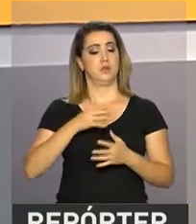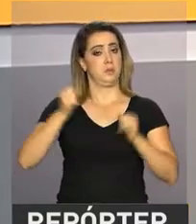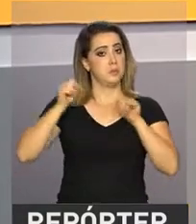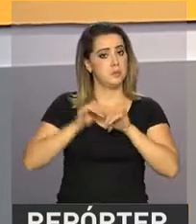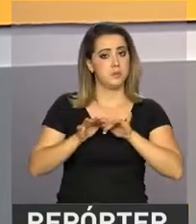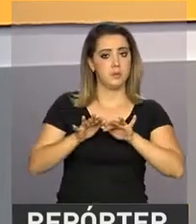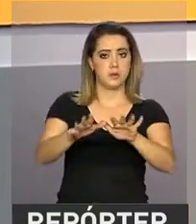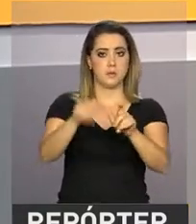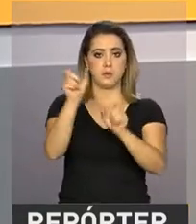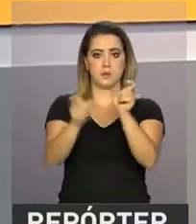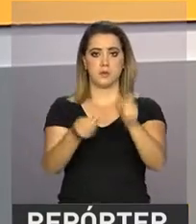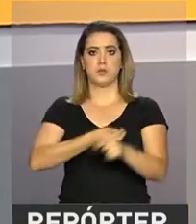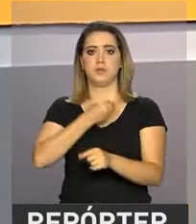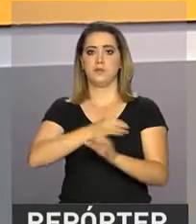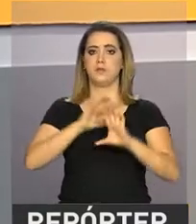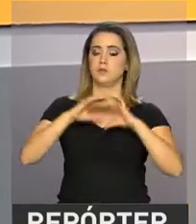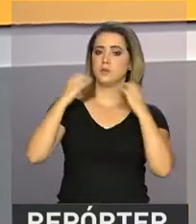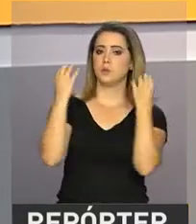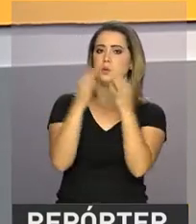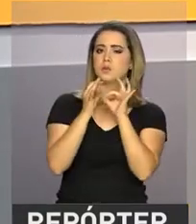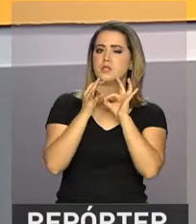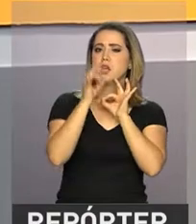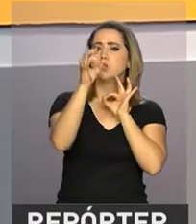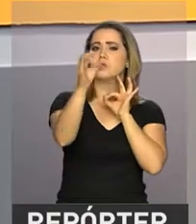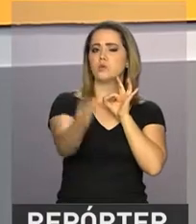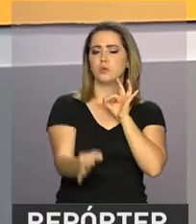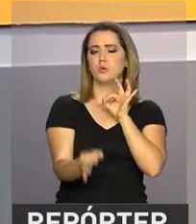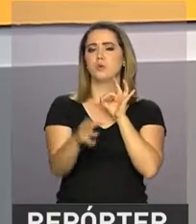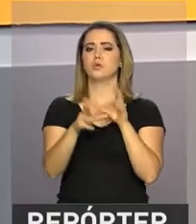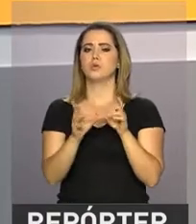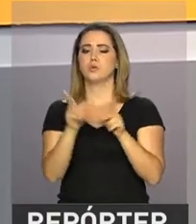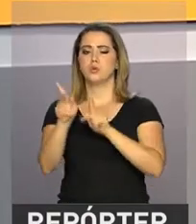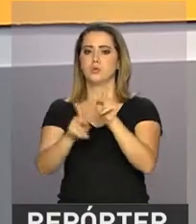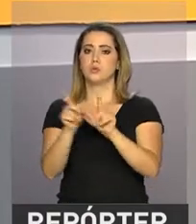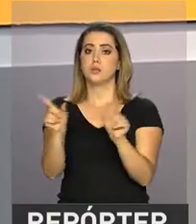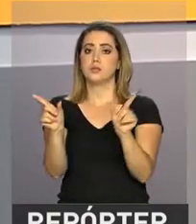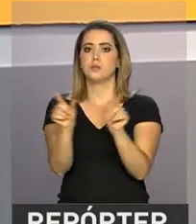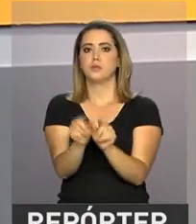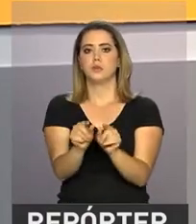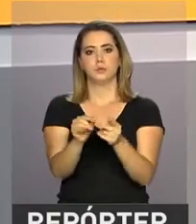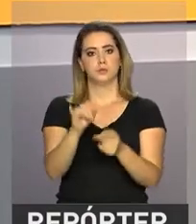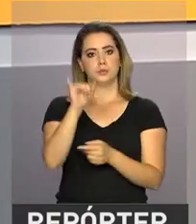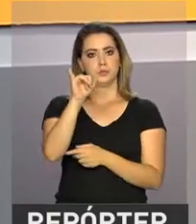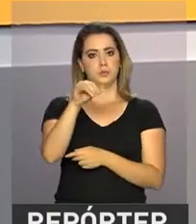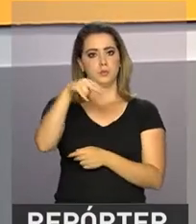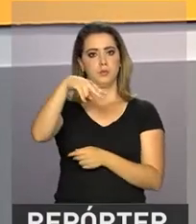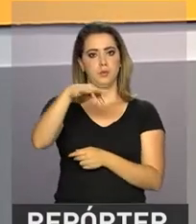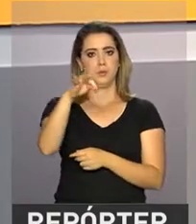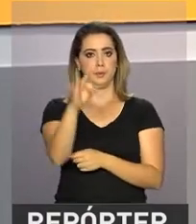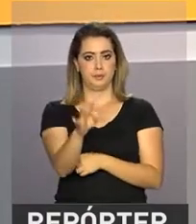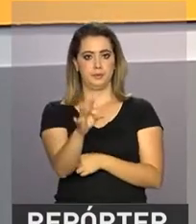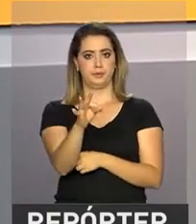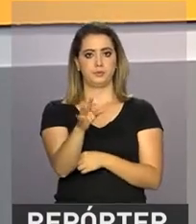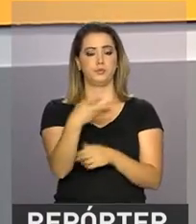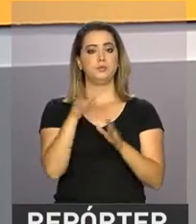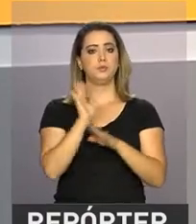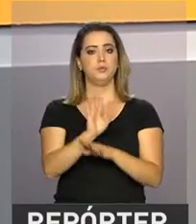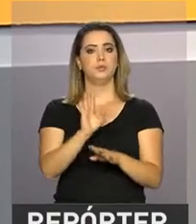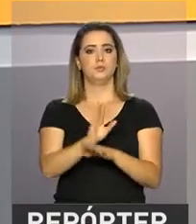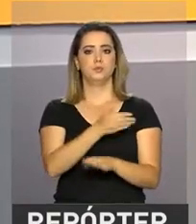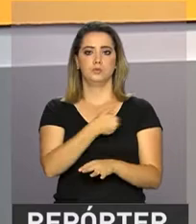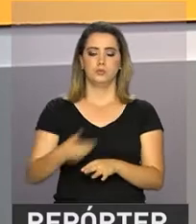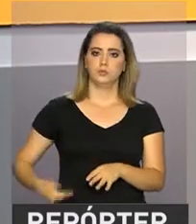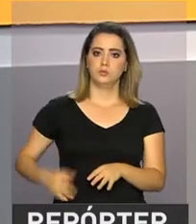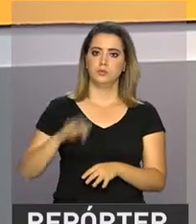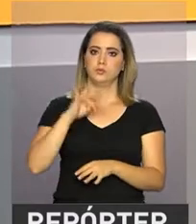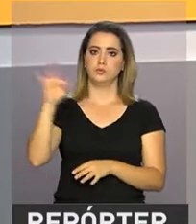larga para quem vive em comunidades distantes e pouco povoadas. O Instituto Nacional de Telecomunicações, com o apoio